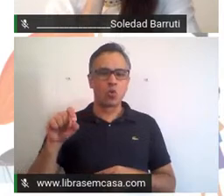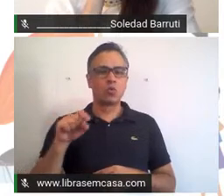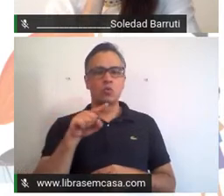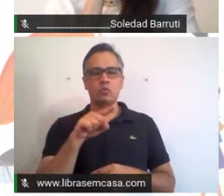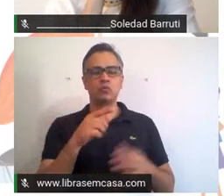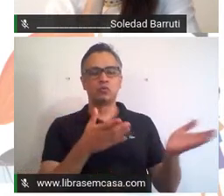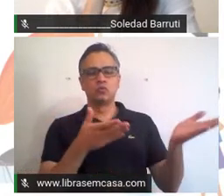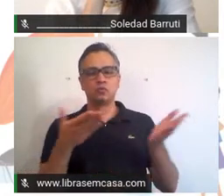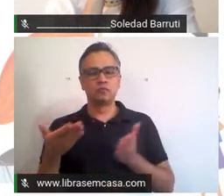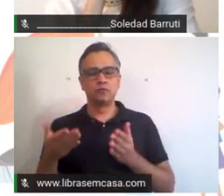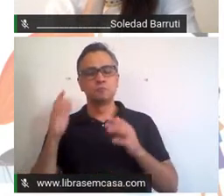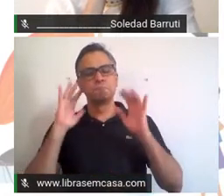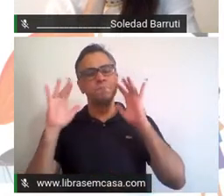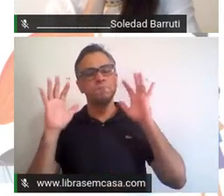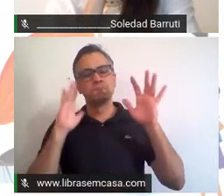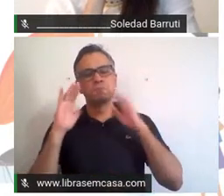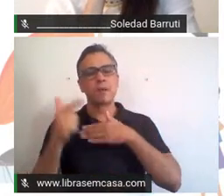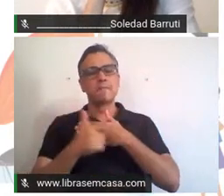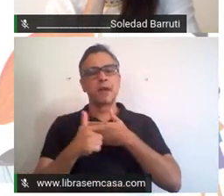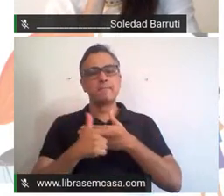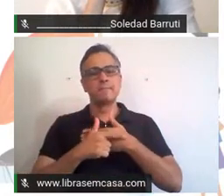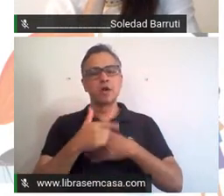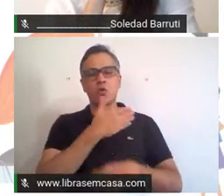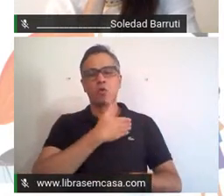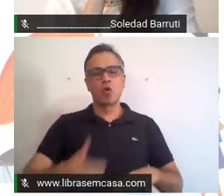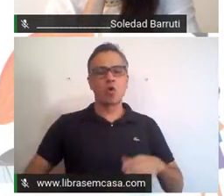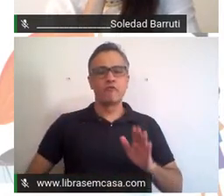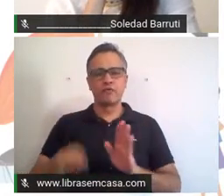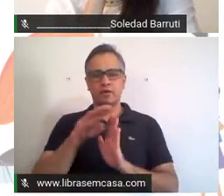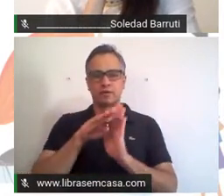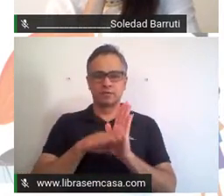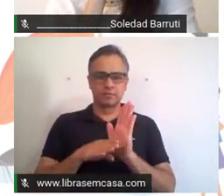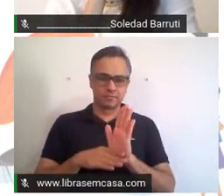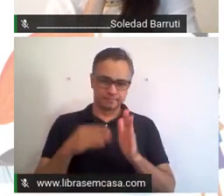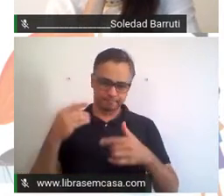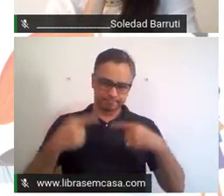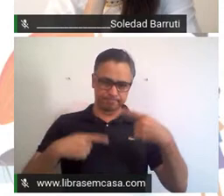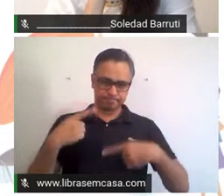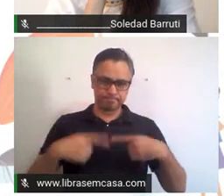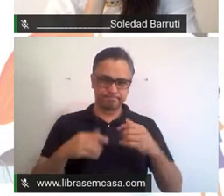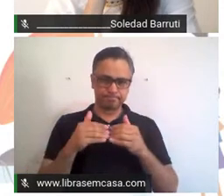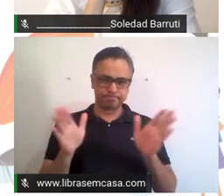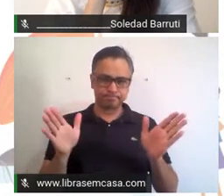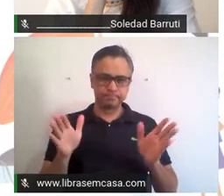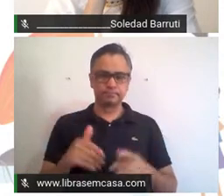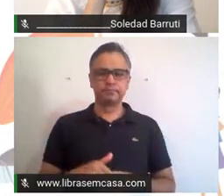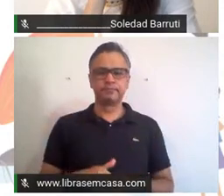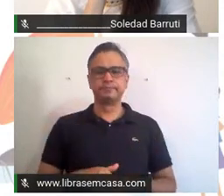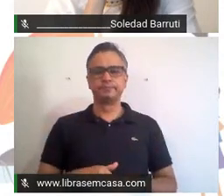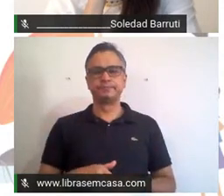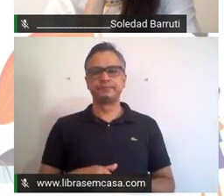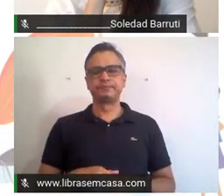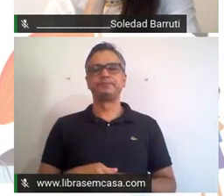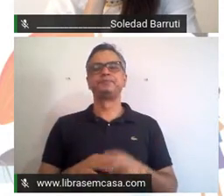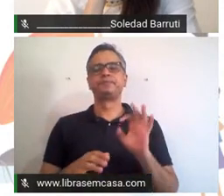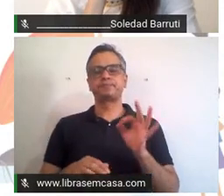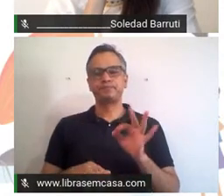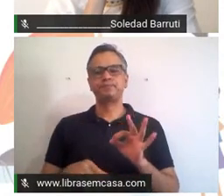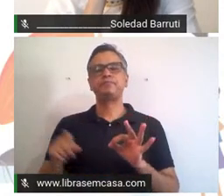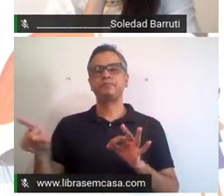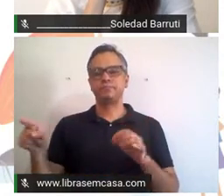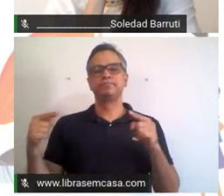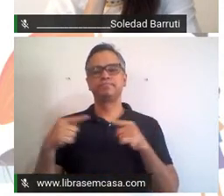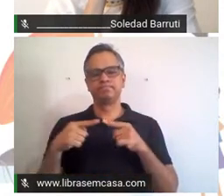Paulo, então eu também te convido para a gente pensar um pouco o papel das políticas públicas. Né, todas as colocações feitas pela Elisabetta.